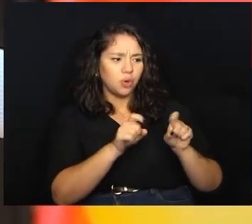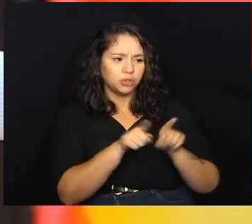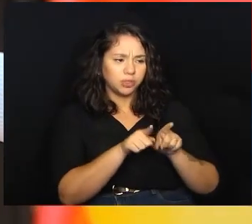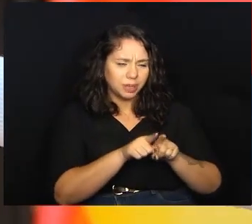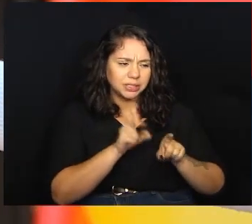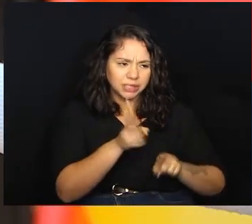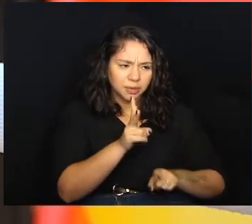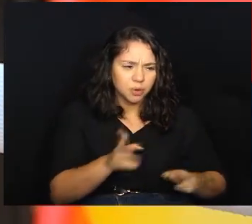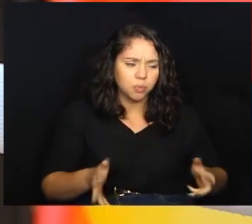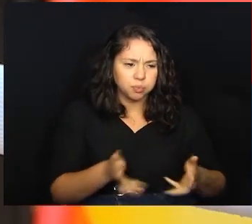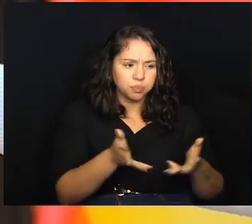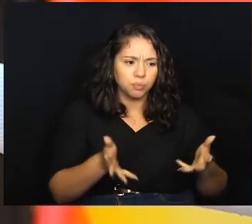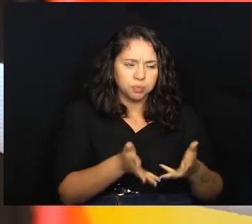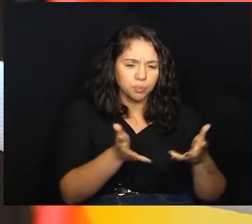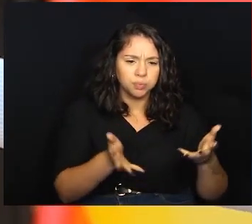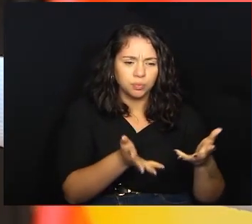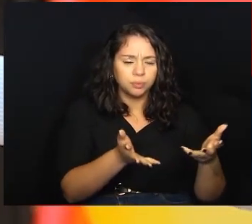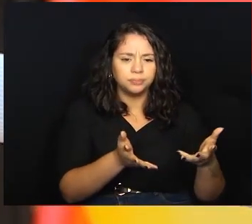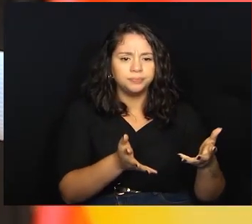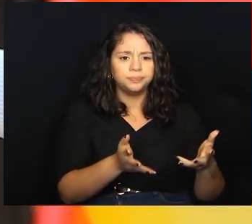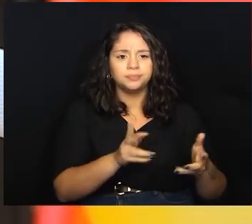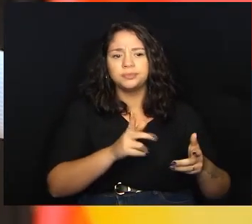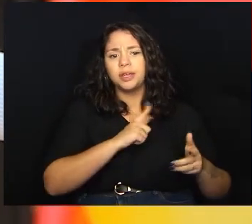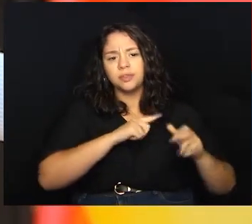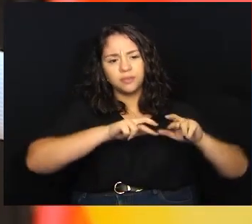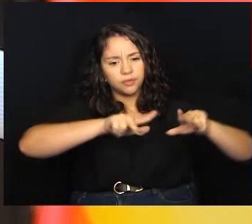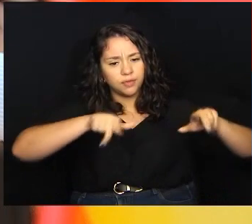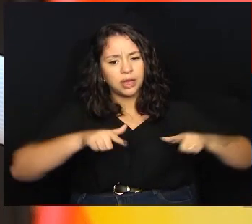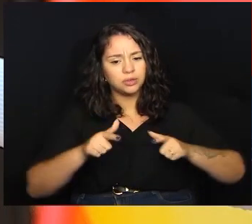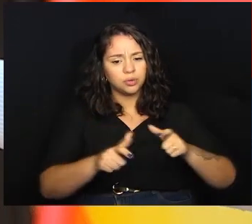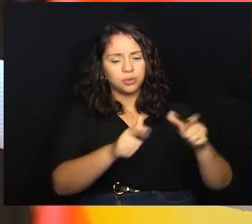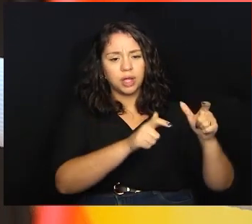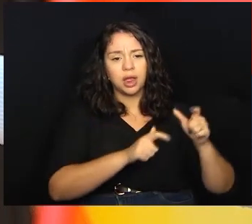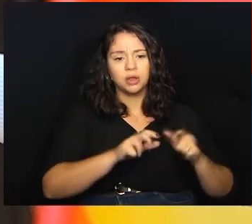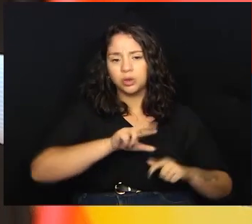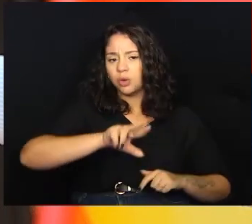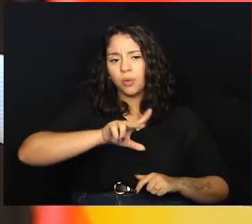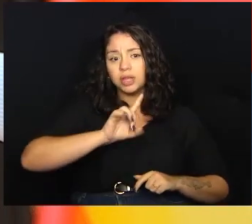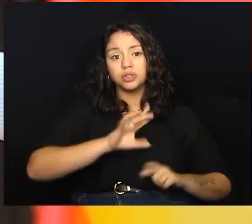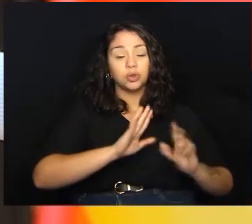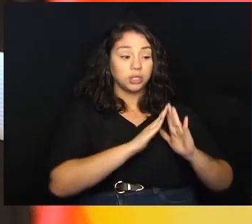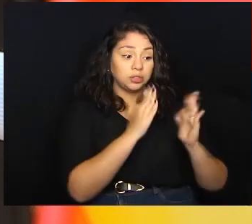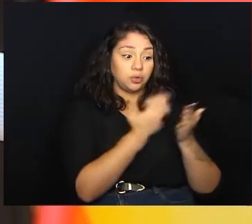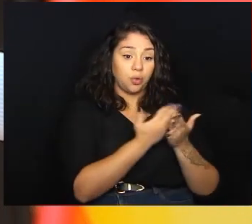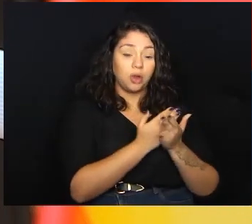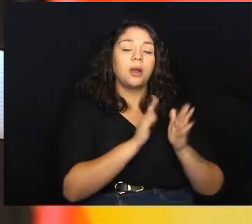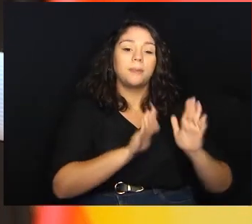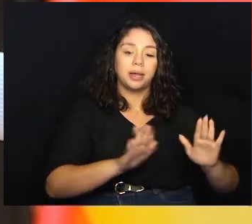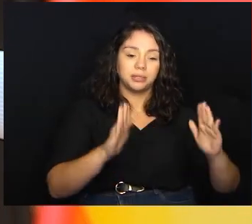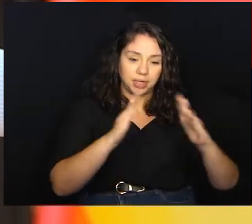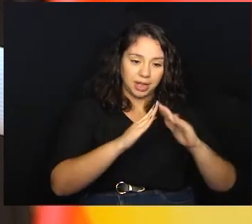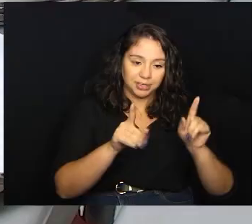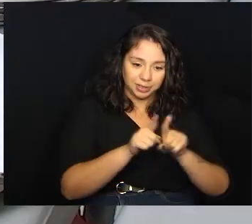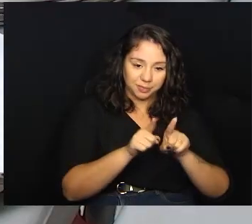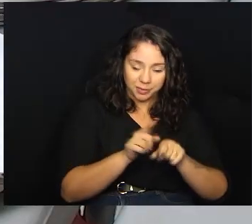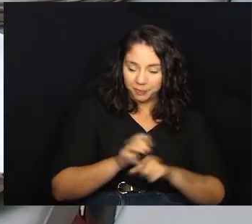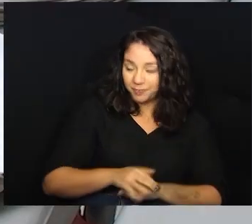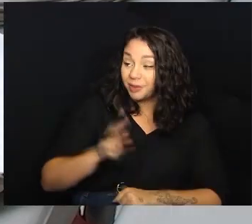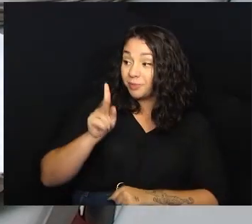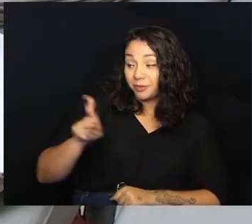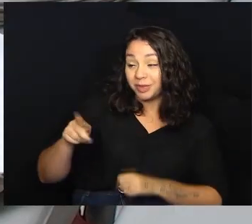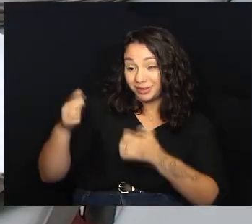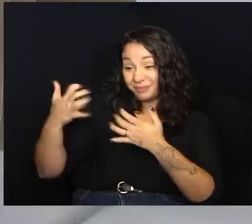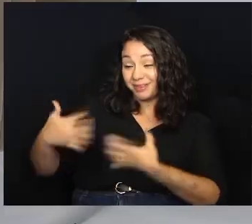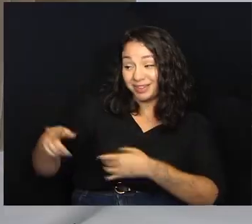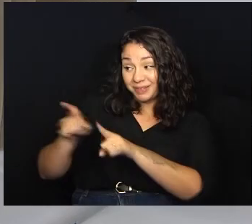nada impede de você estar sempre estimulando. Então, esse estímulo, ele acontece em vários ambientes, não necessariamente só na escola, mas em casa também. A